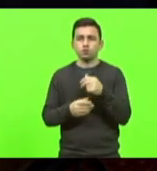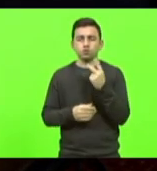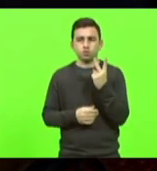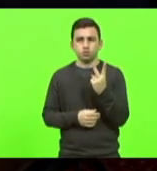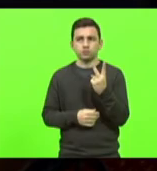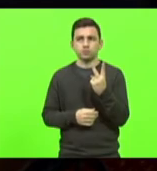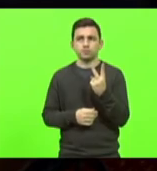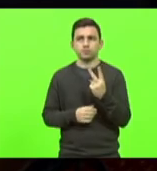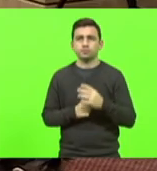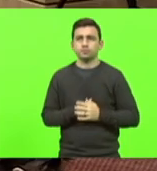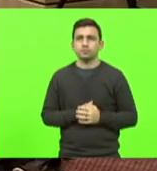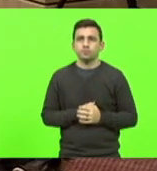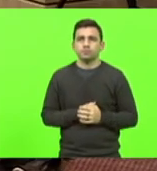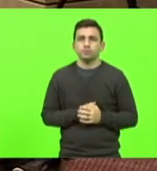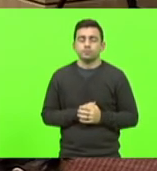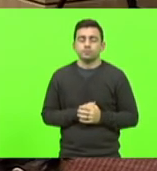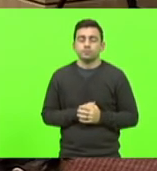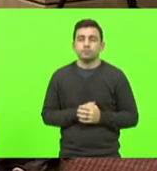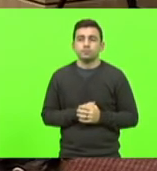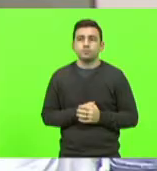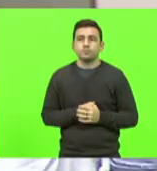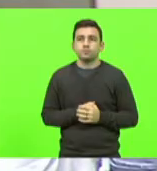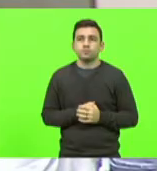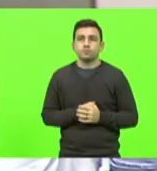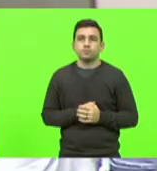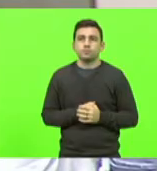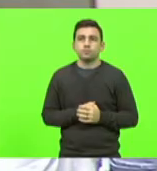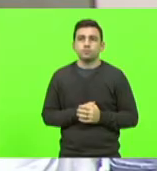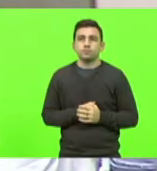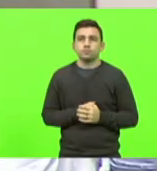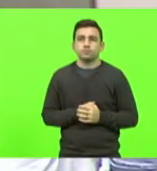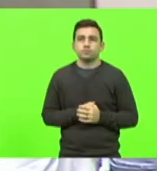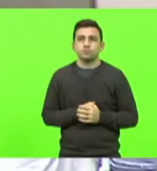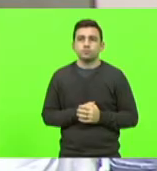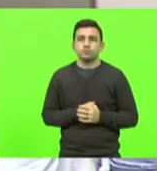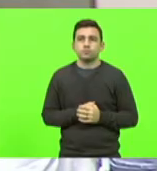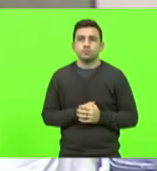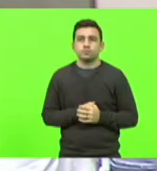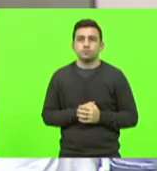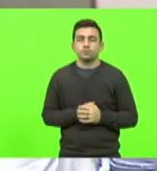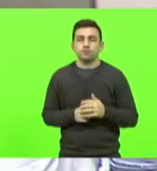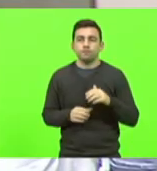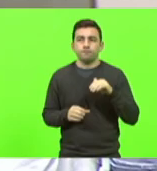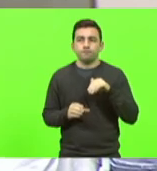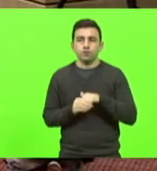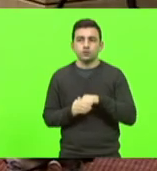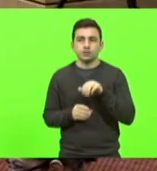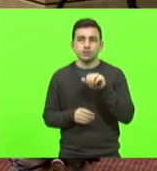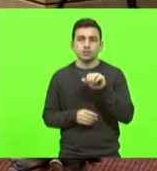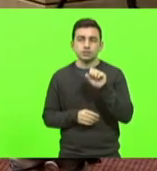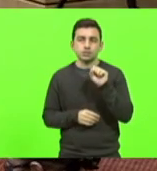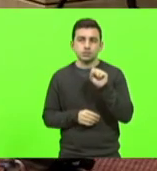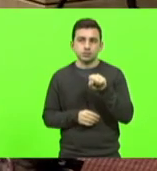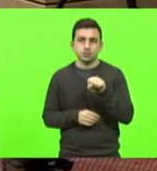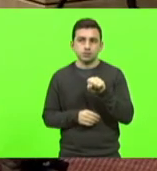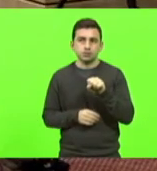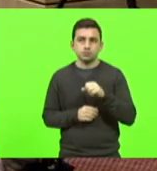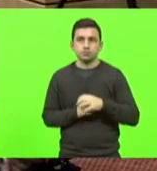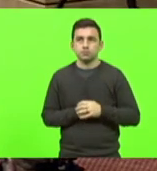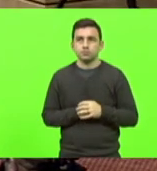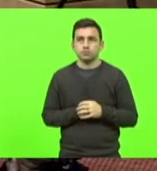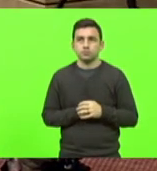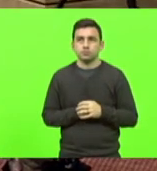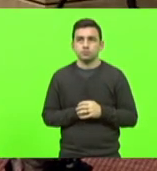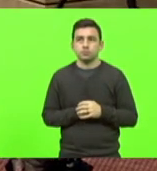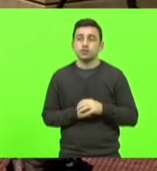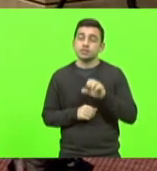é isso por exemplo é sobre os dentes em volta assim votar Deputado Ivan senão não tem volta